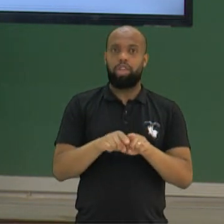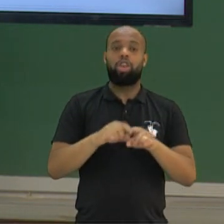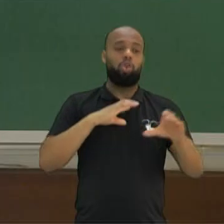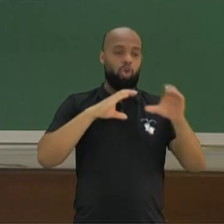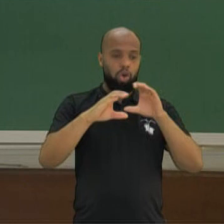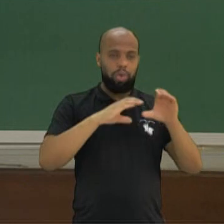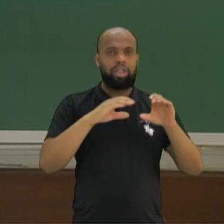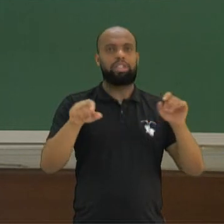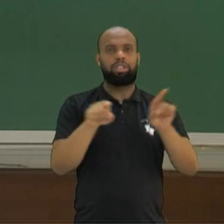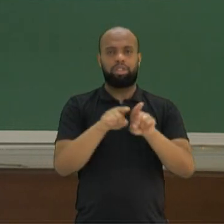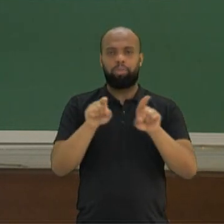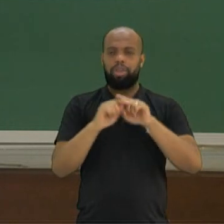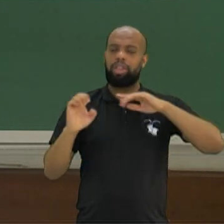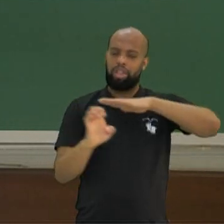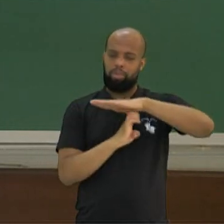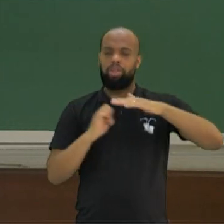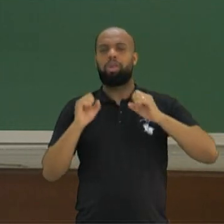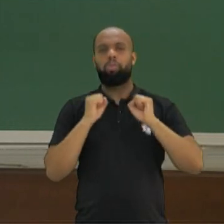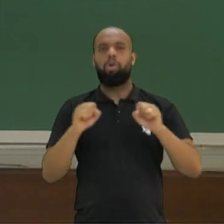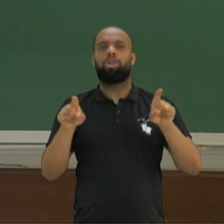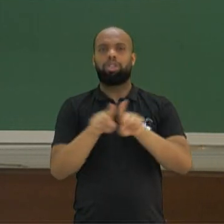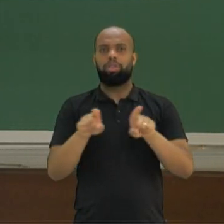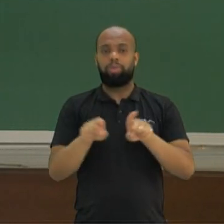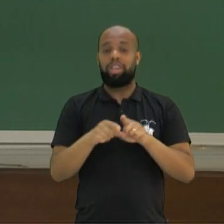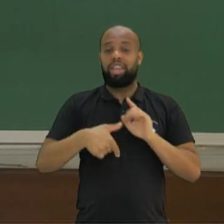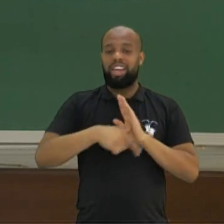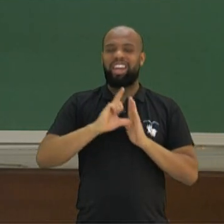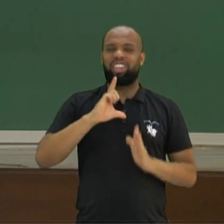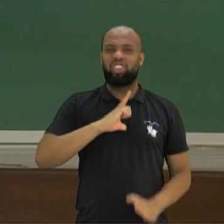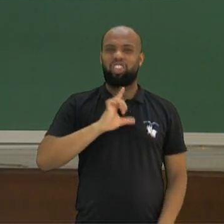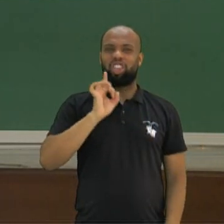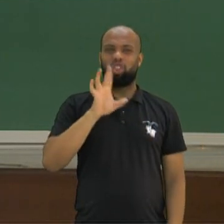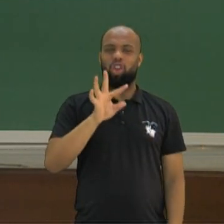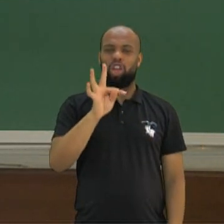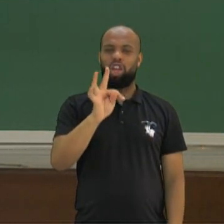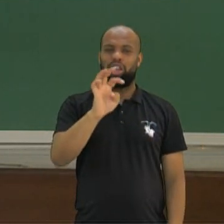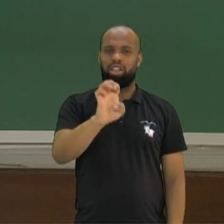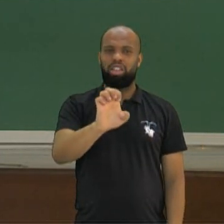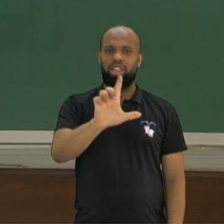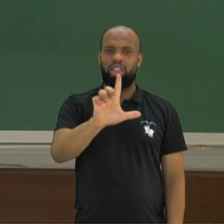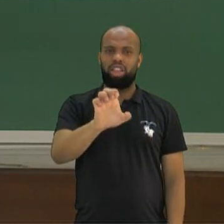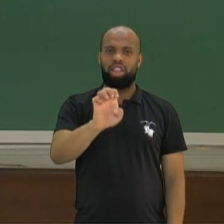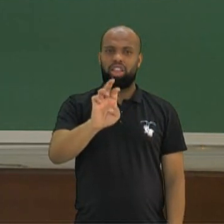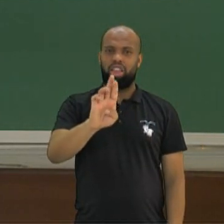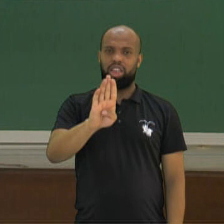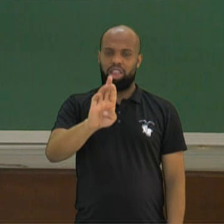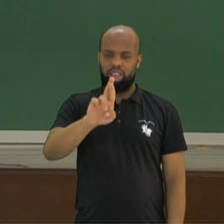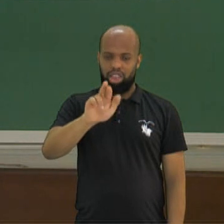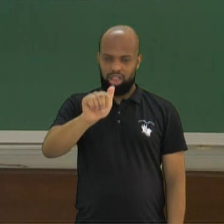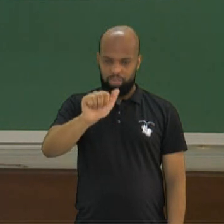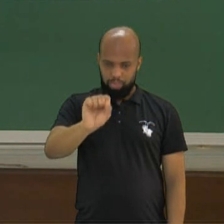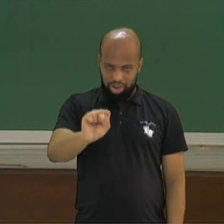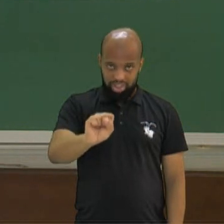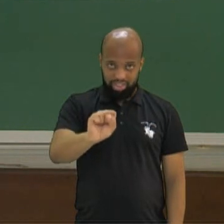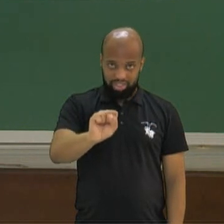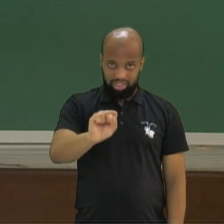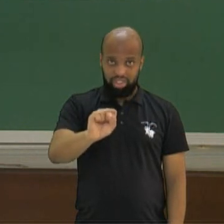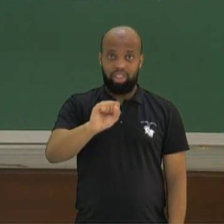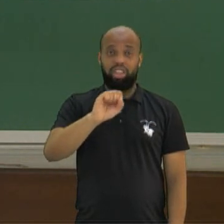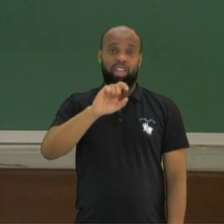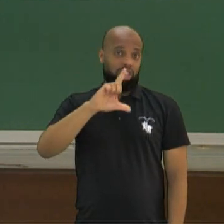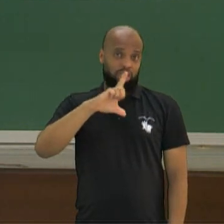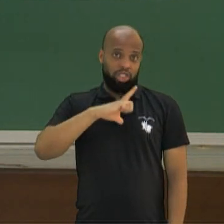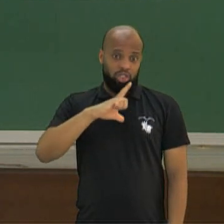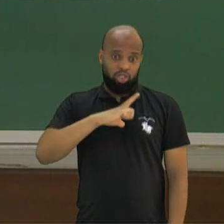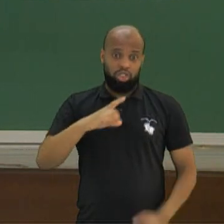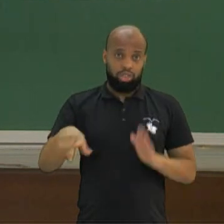só poderia ter aí a Telebrás, que eram as telecomunicações do Brasil, e cada estado tinha, né, as